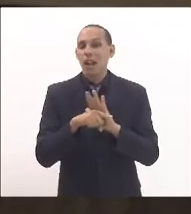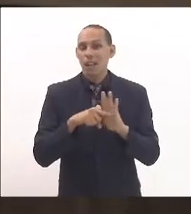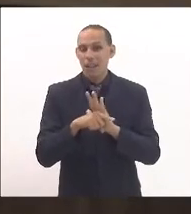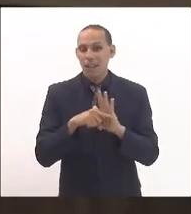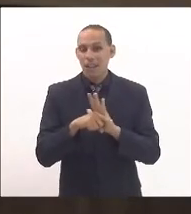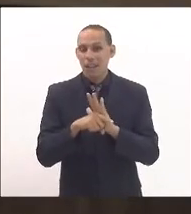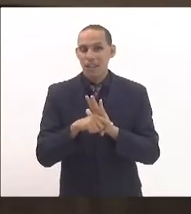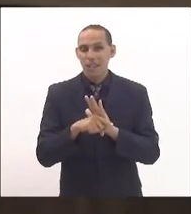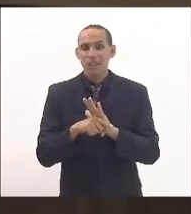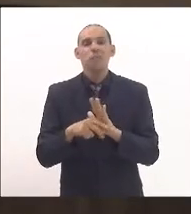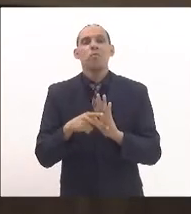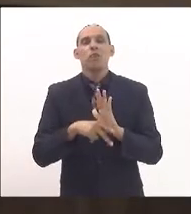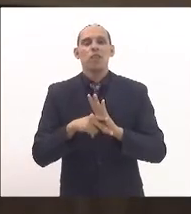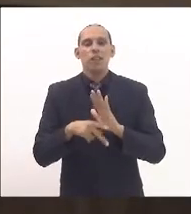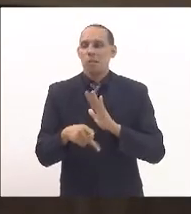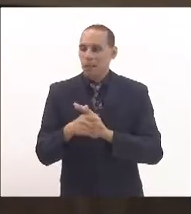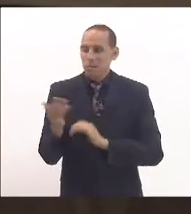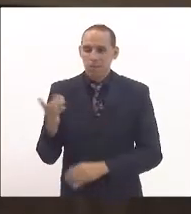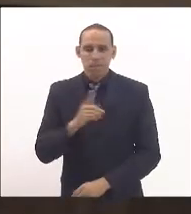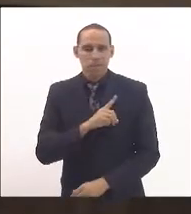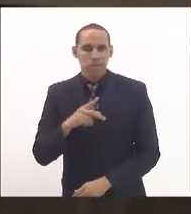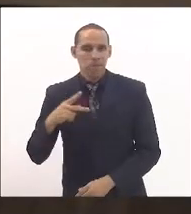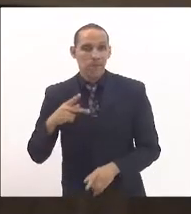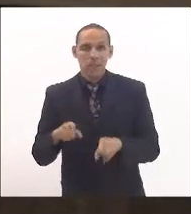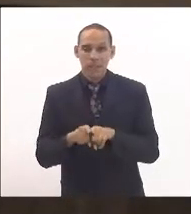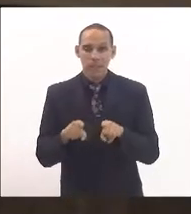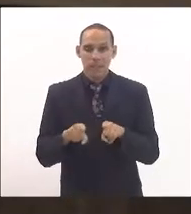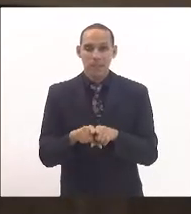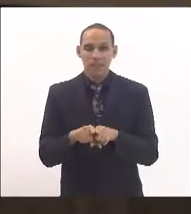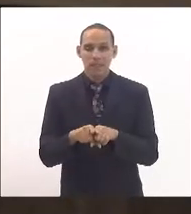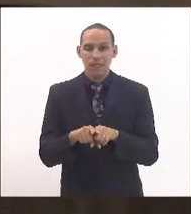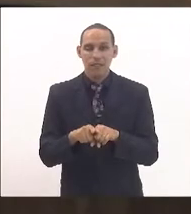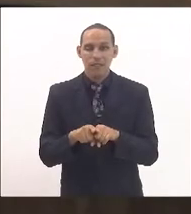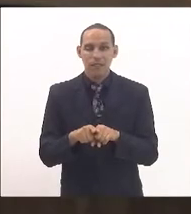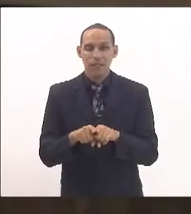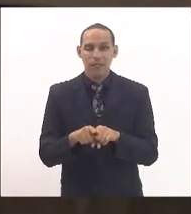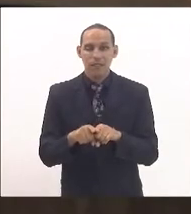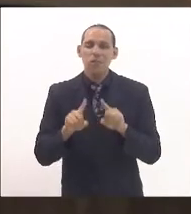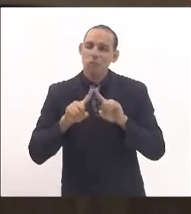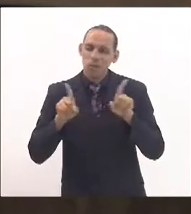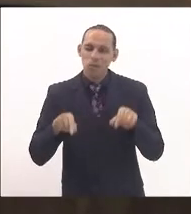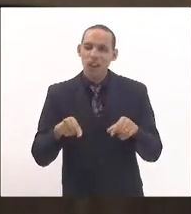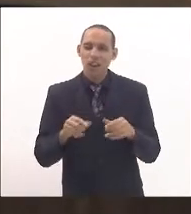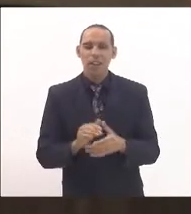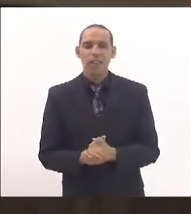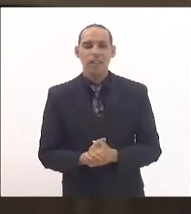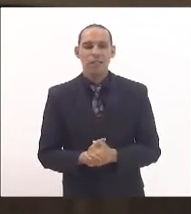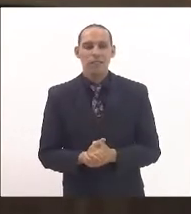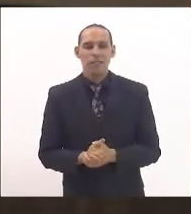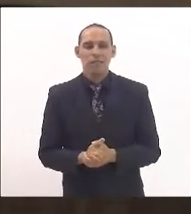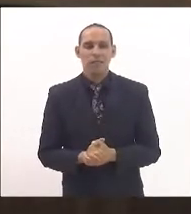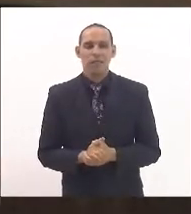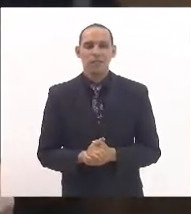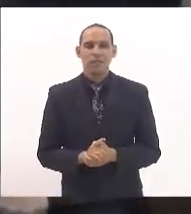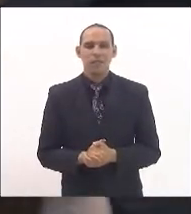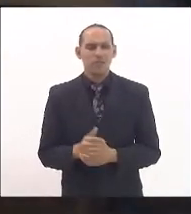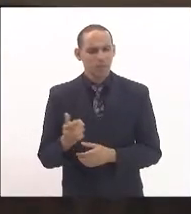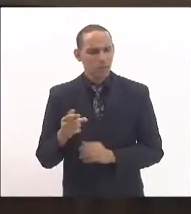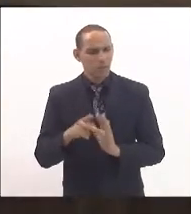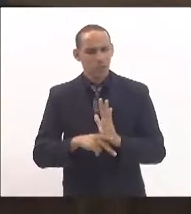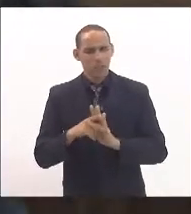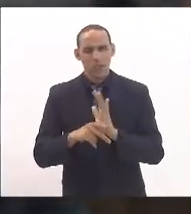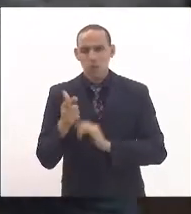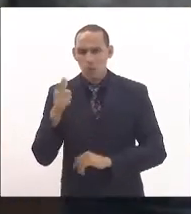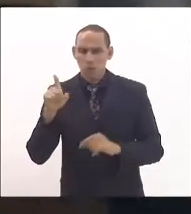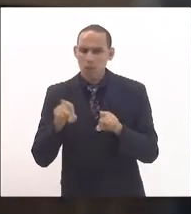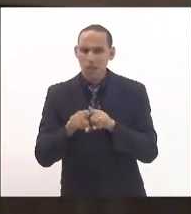o projeto da Defensoria e também dos serventuários, né? E tem outros projetos que